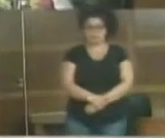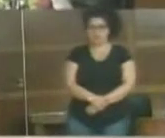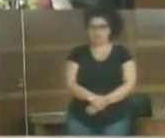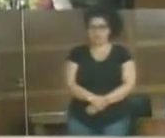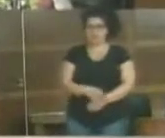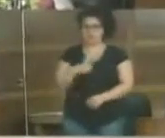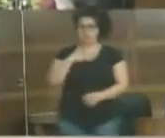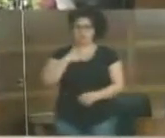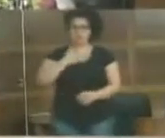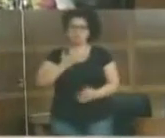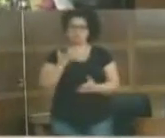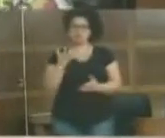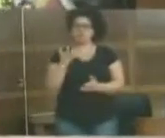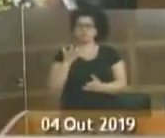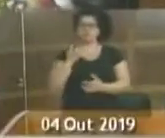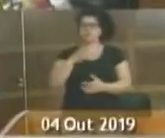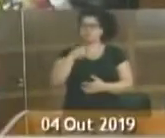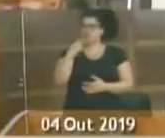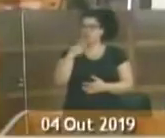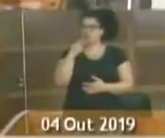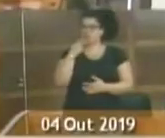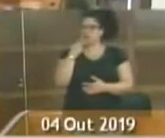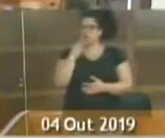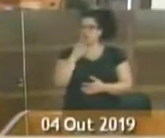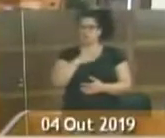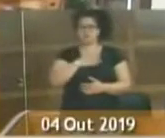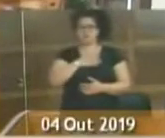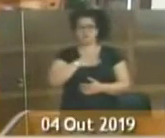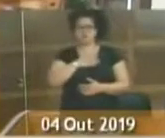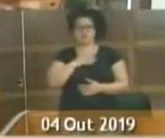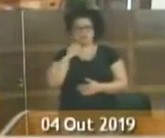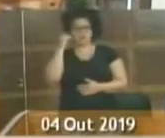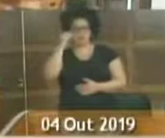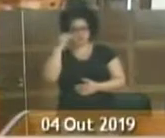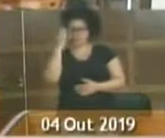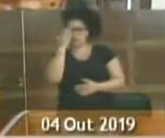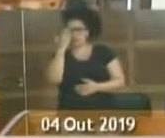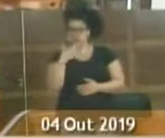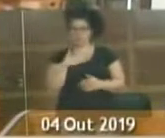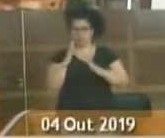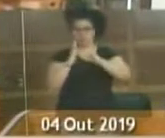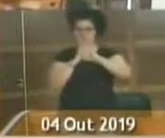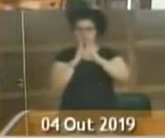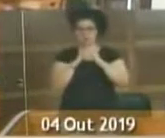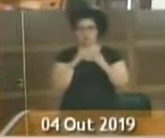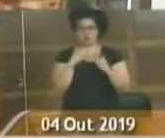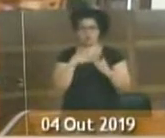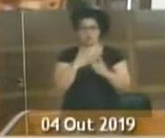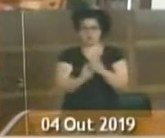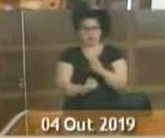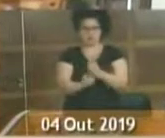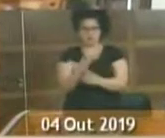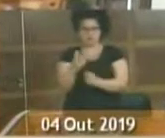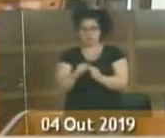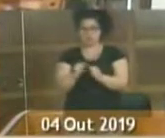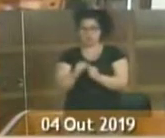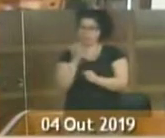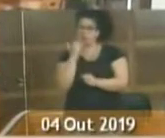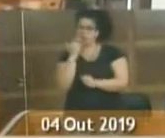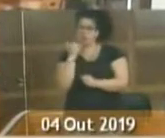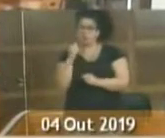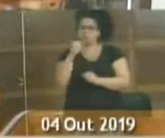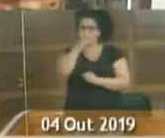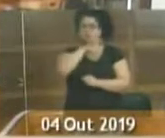uma colocação. Isso por experiência. Eu, em frente à minha casa, eu criei um comedouro, né, para os animais de